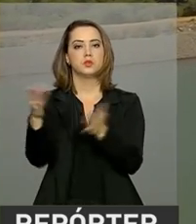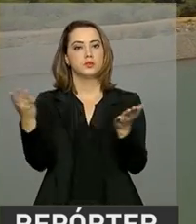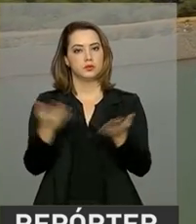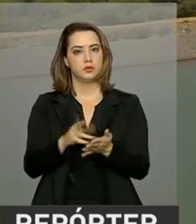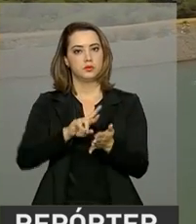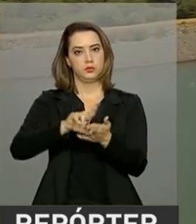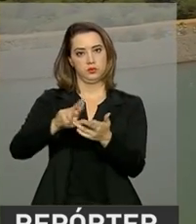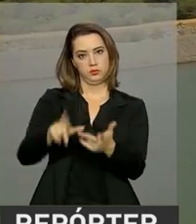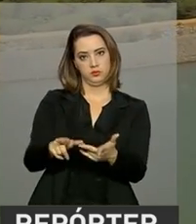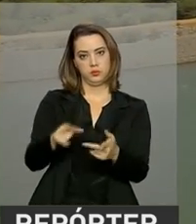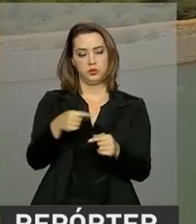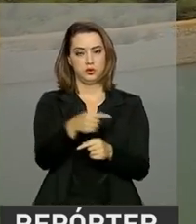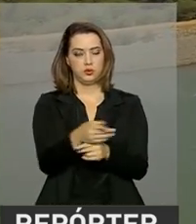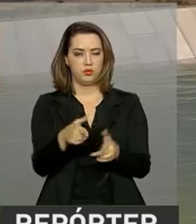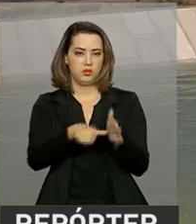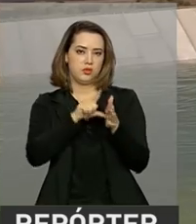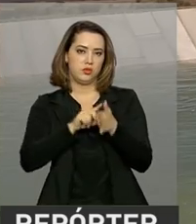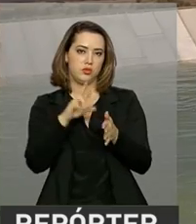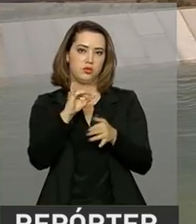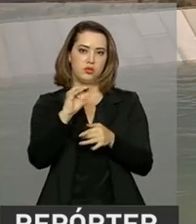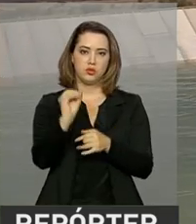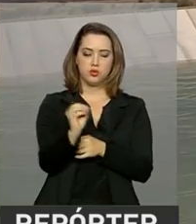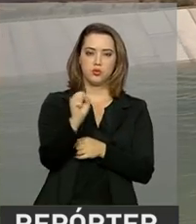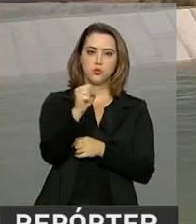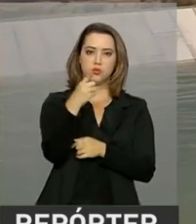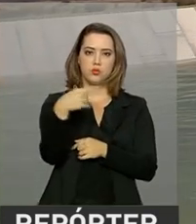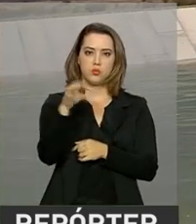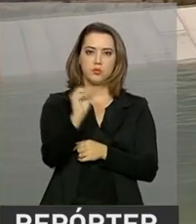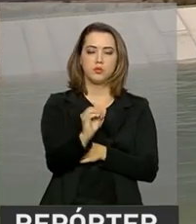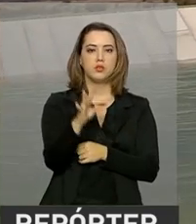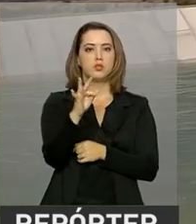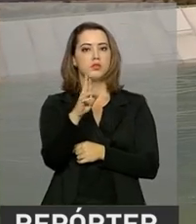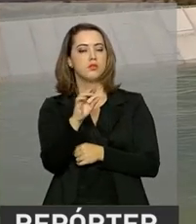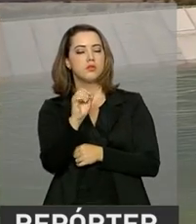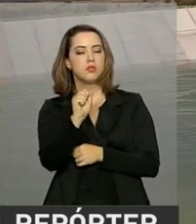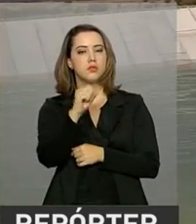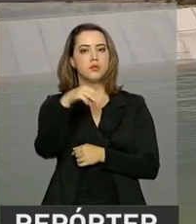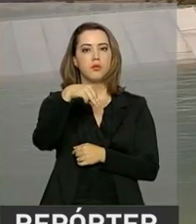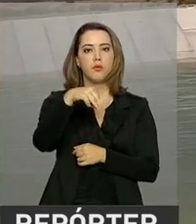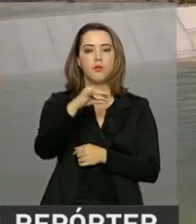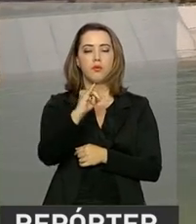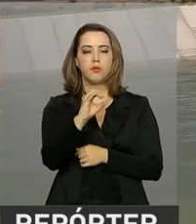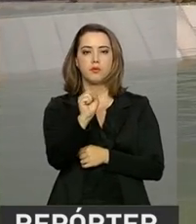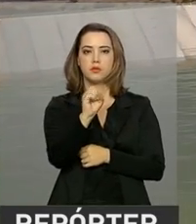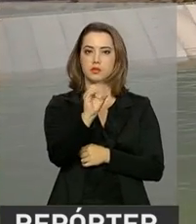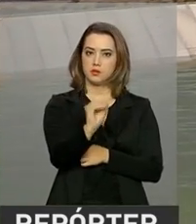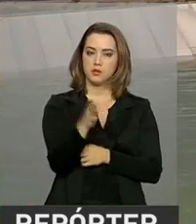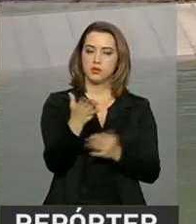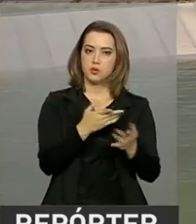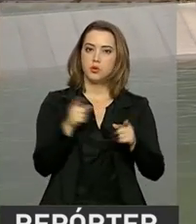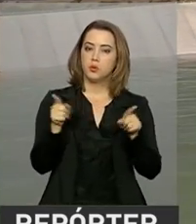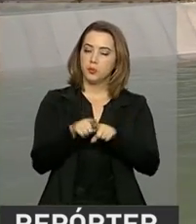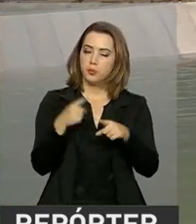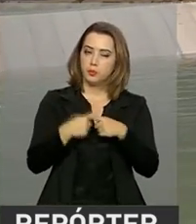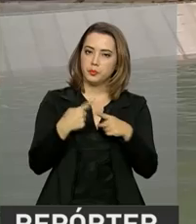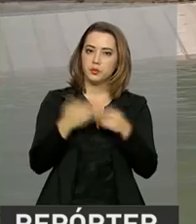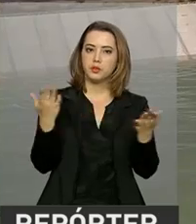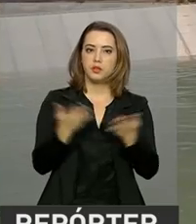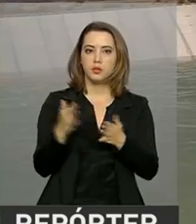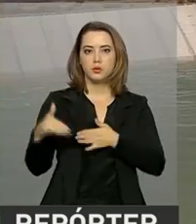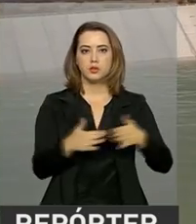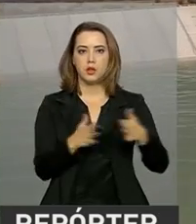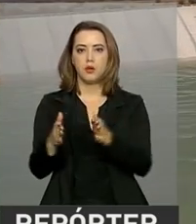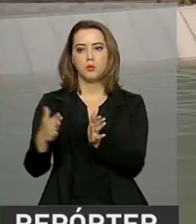Francisco essa ação gera economia e diminui os custos operacionais já que a distância em que a água percorre é menor